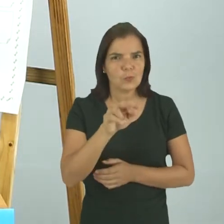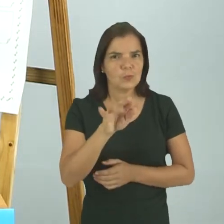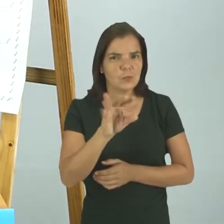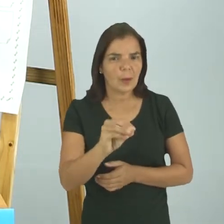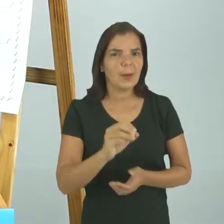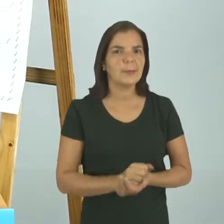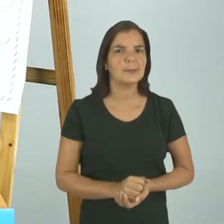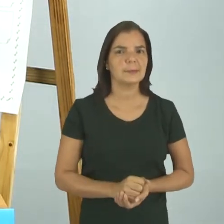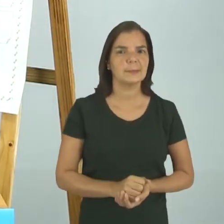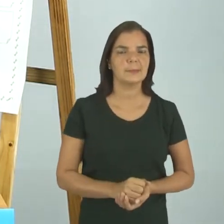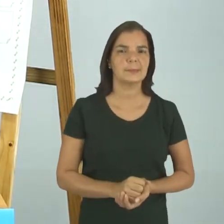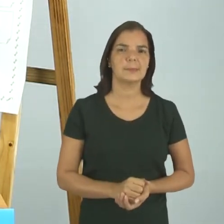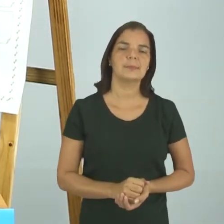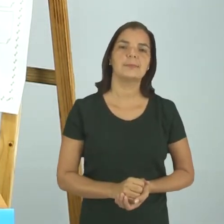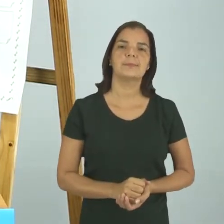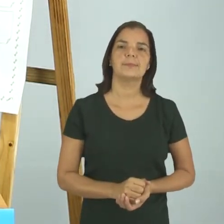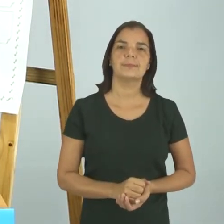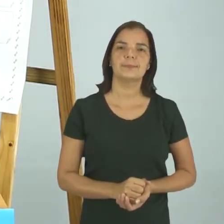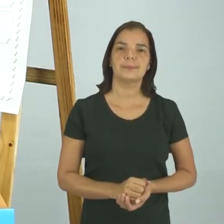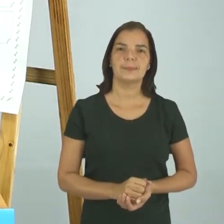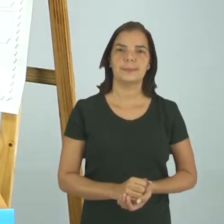lá.